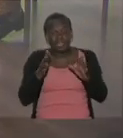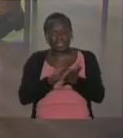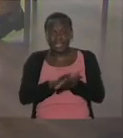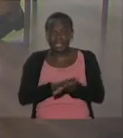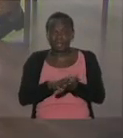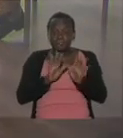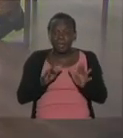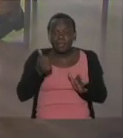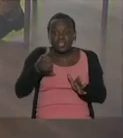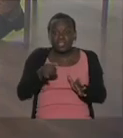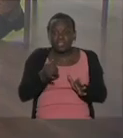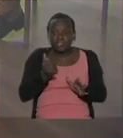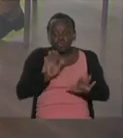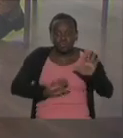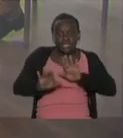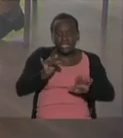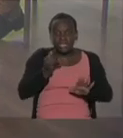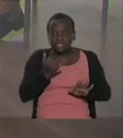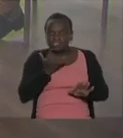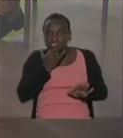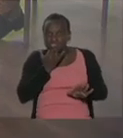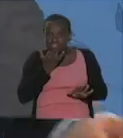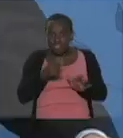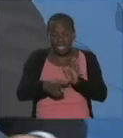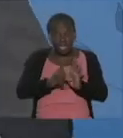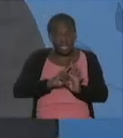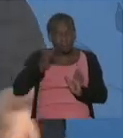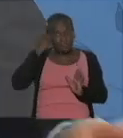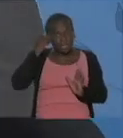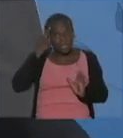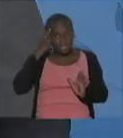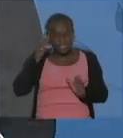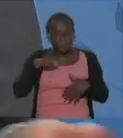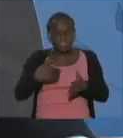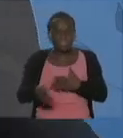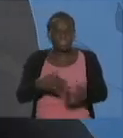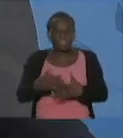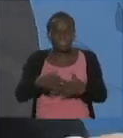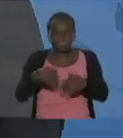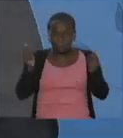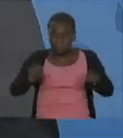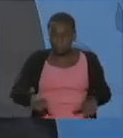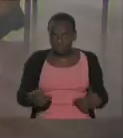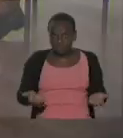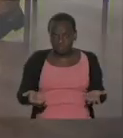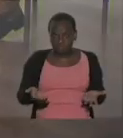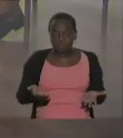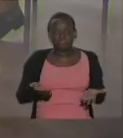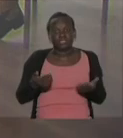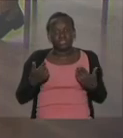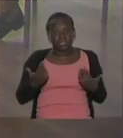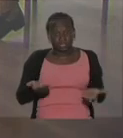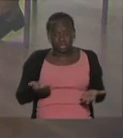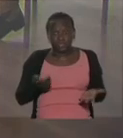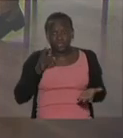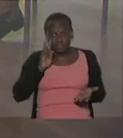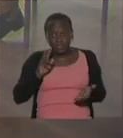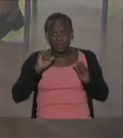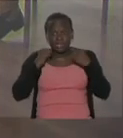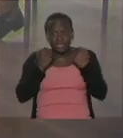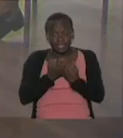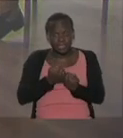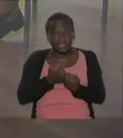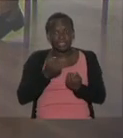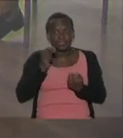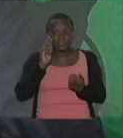nada mas não é melhor você ser precavido do que deixar a coisa fluir sem nenhuma precaução olha Ô Rui a situação que a gente tá vivendo